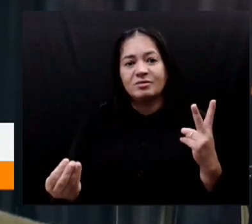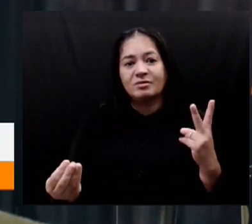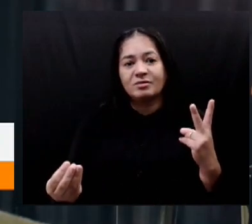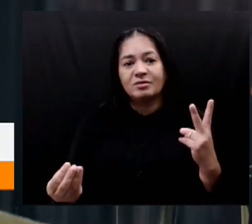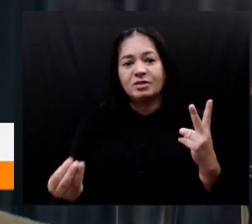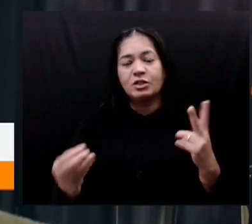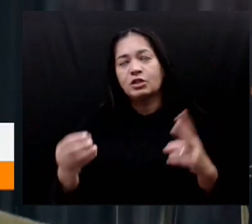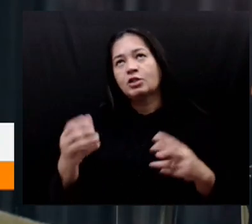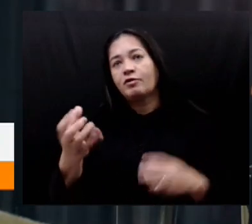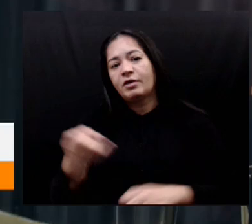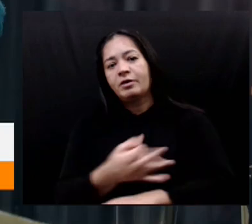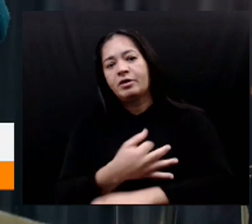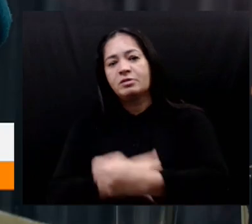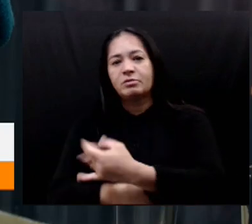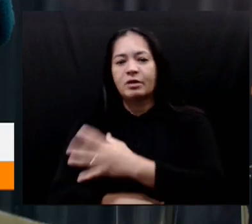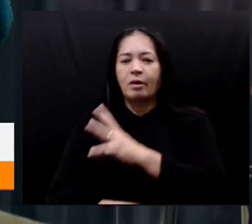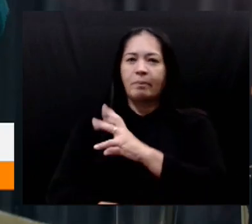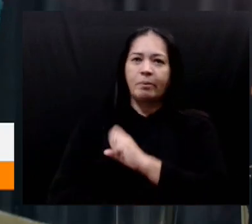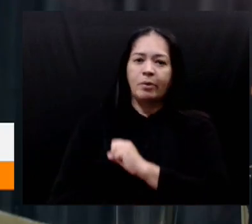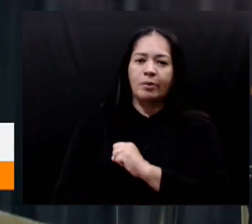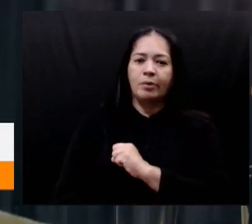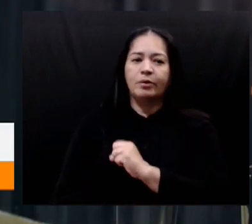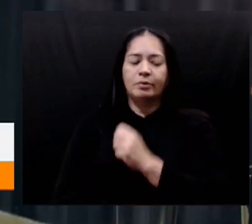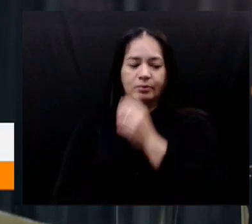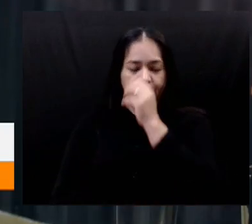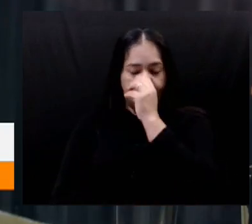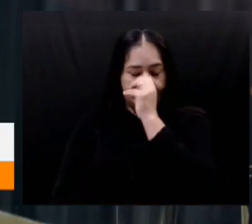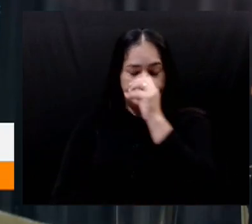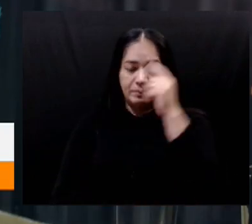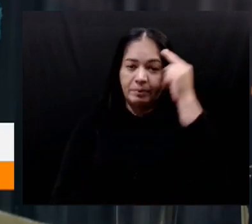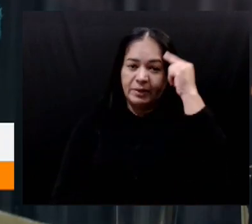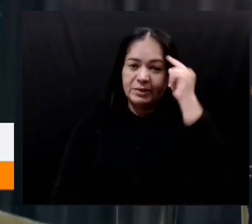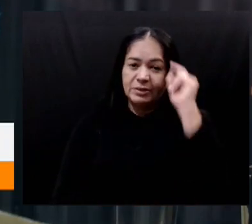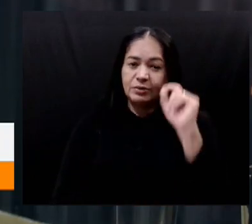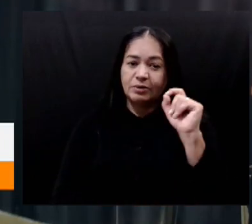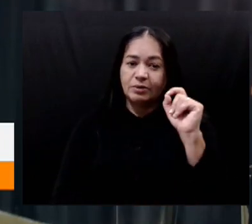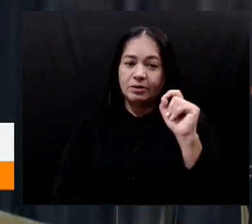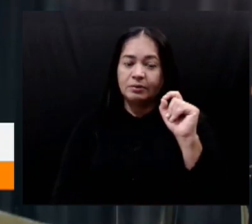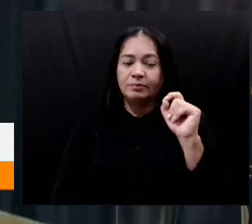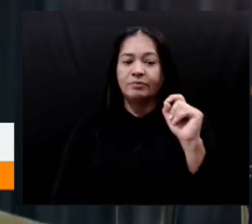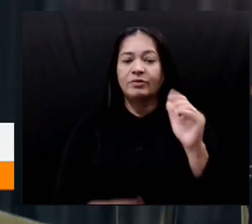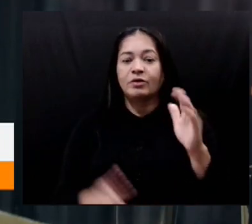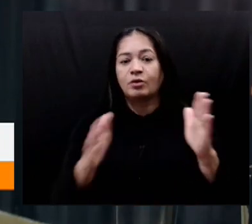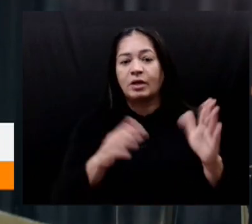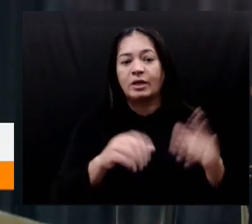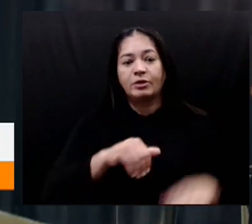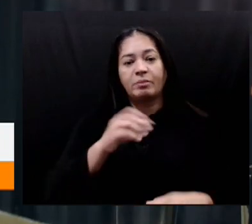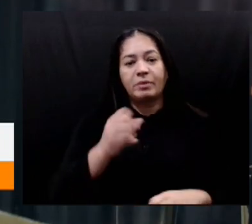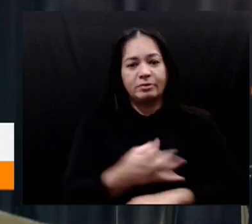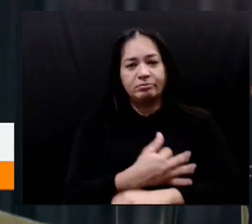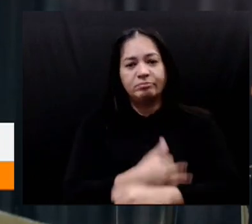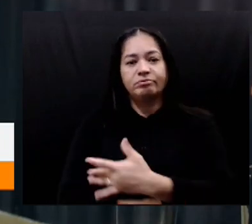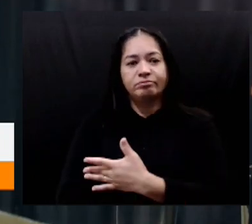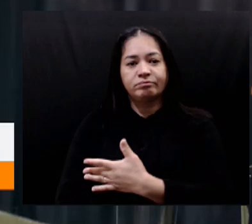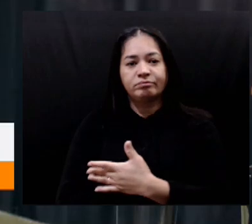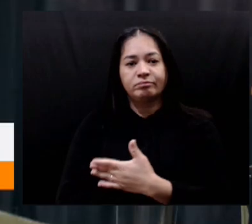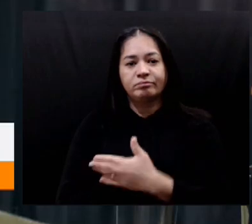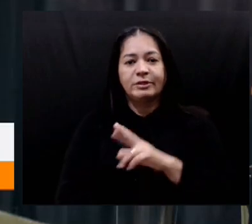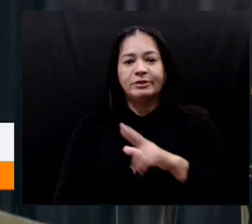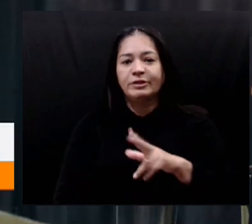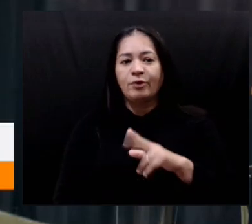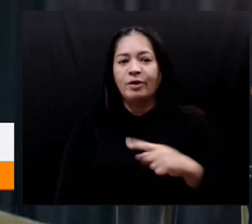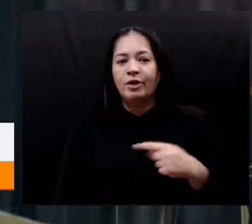em afeto, né, pensando nesse lado mais emocional mesmo, não é aquilo que o